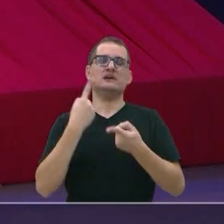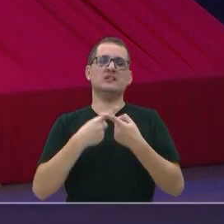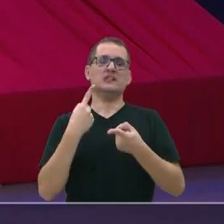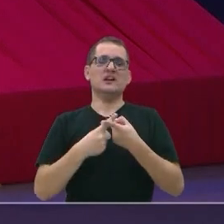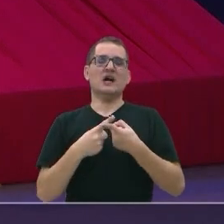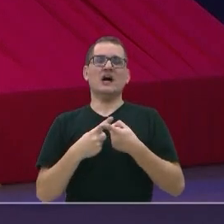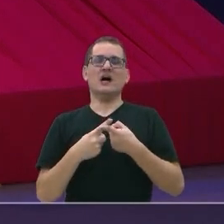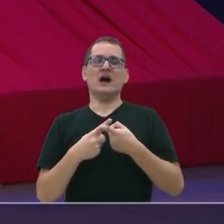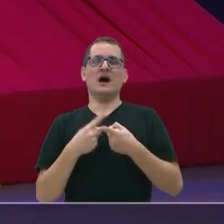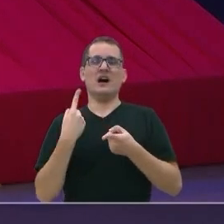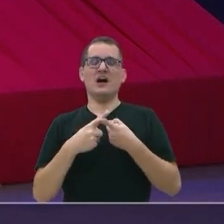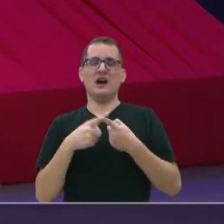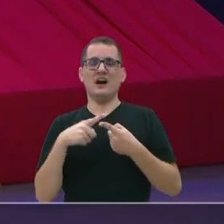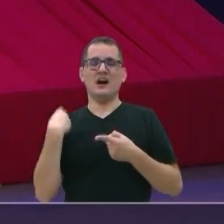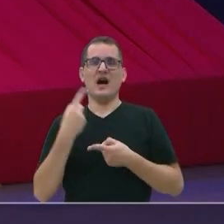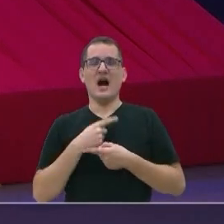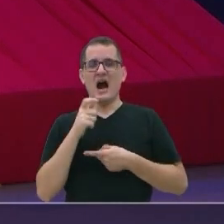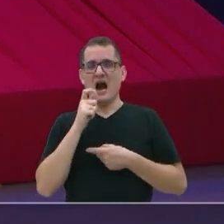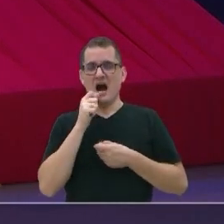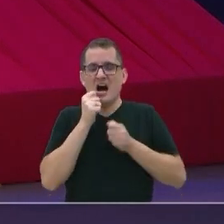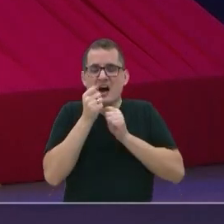das nossas palavras.